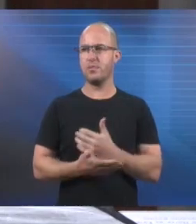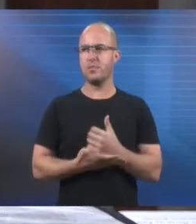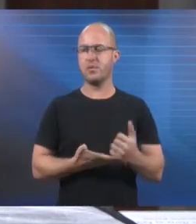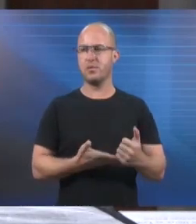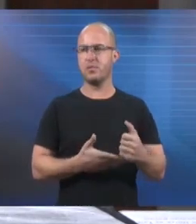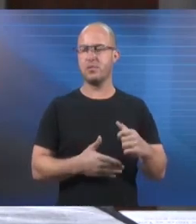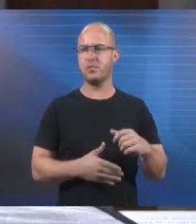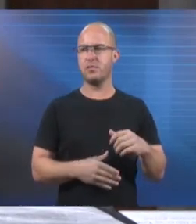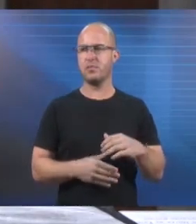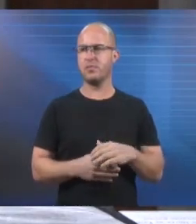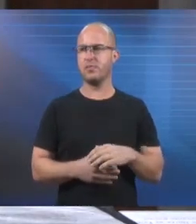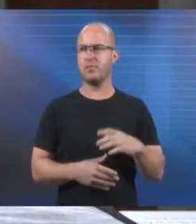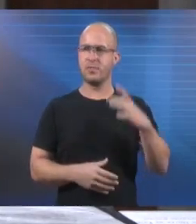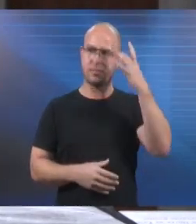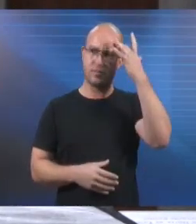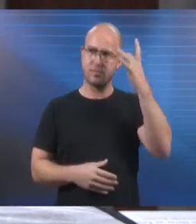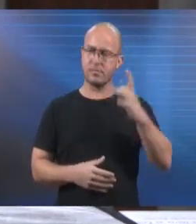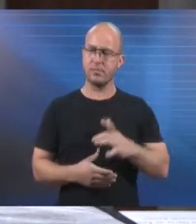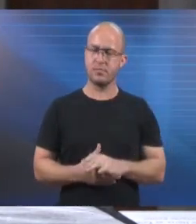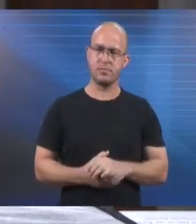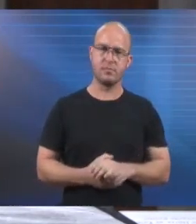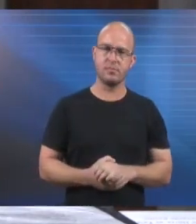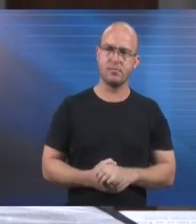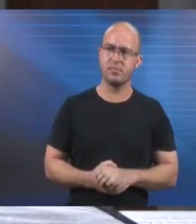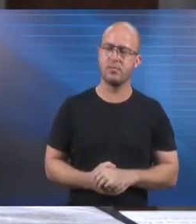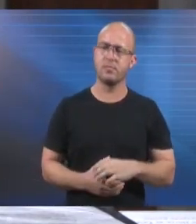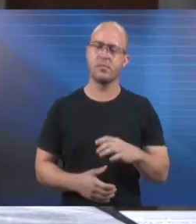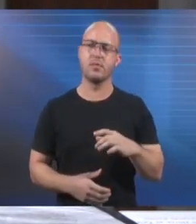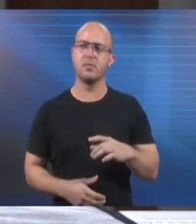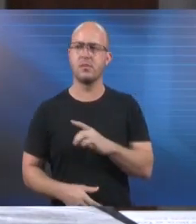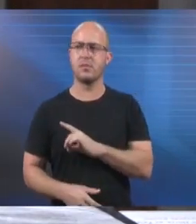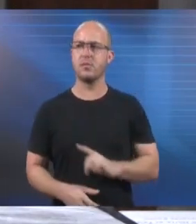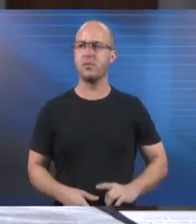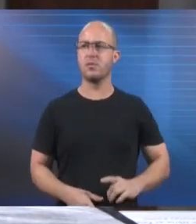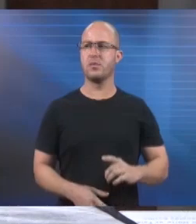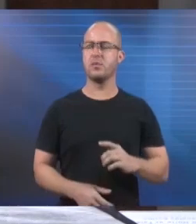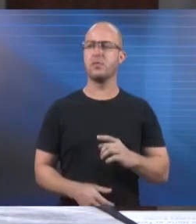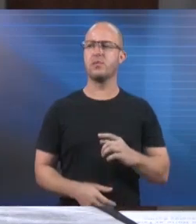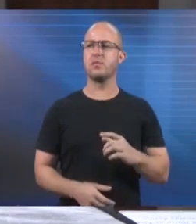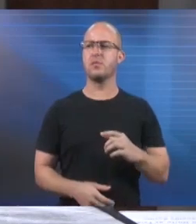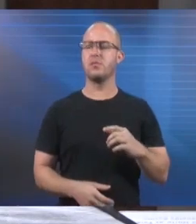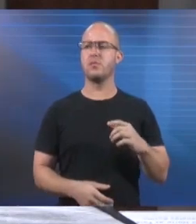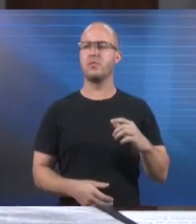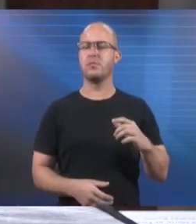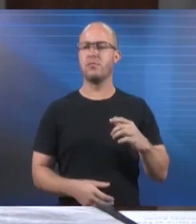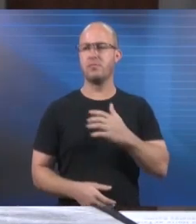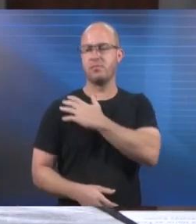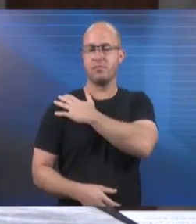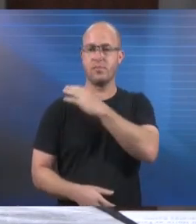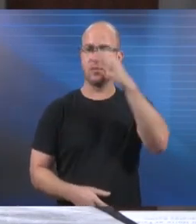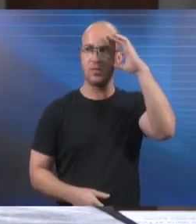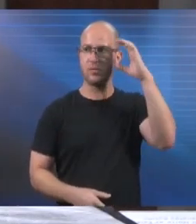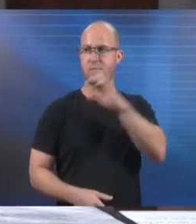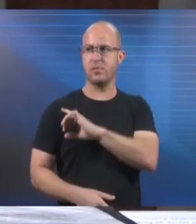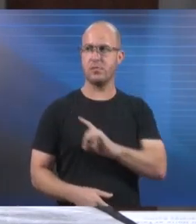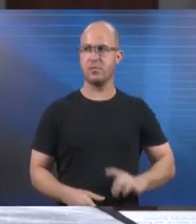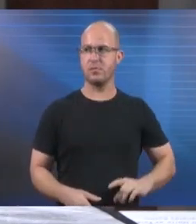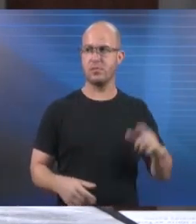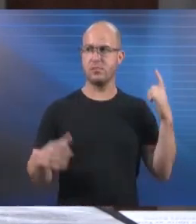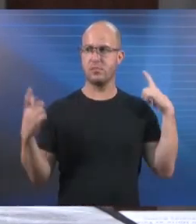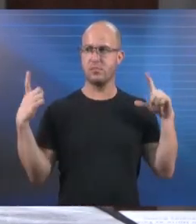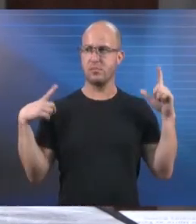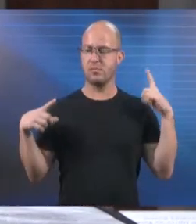luí Eduardo vai para amanhã coron Azevedo não estando aqui com a palavra